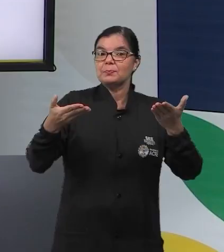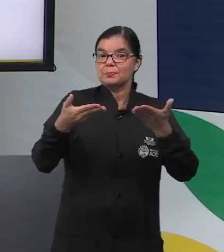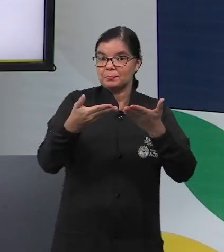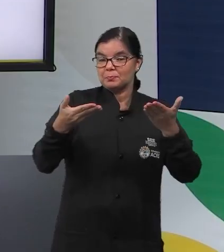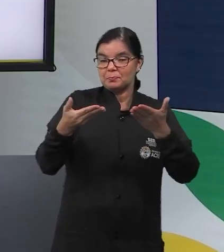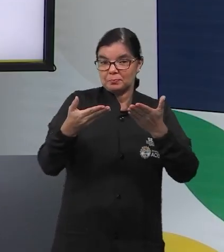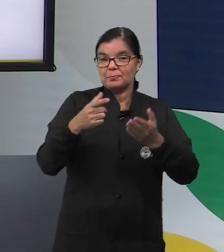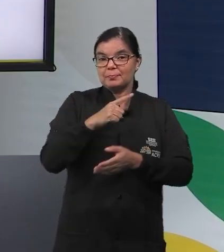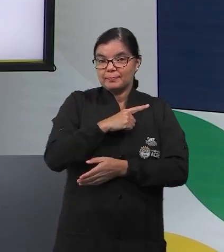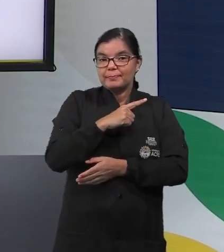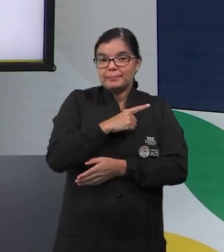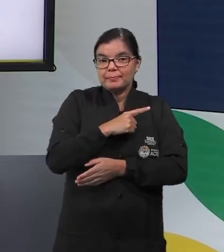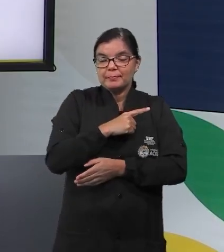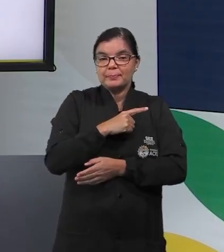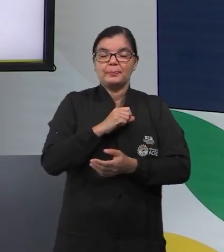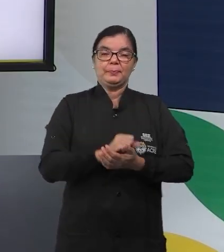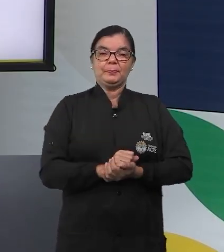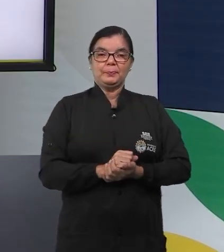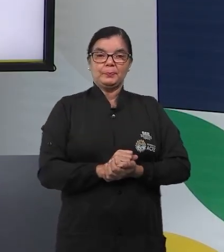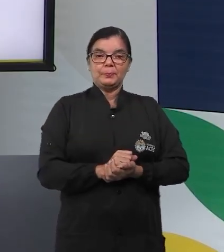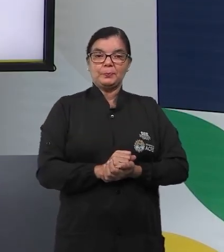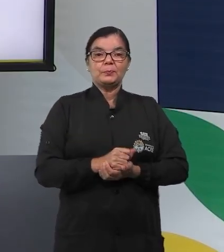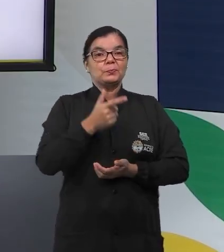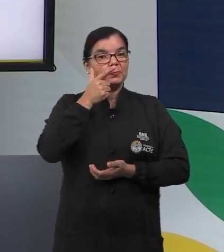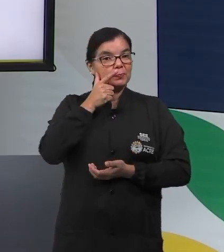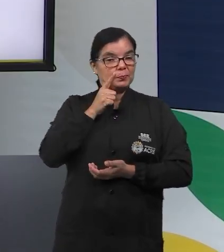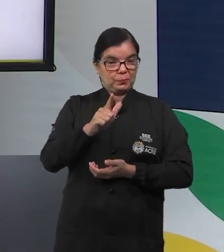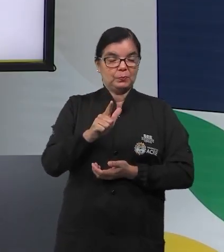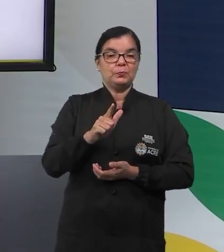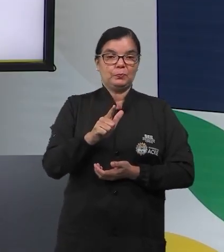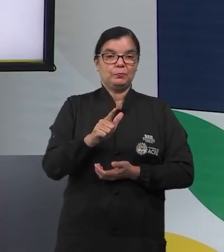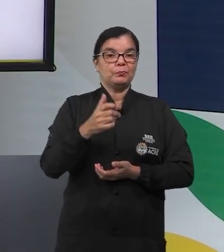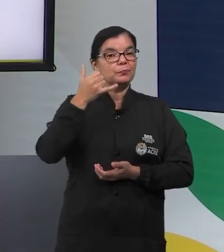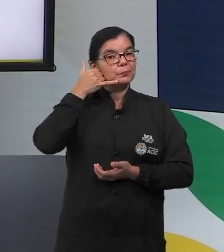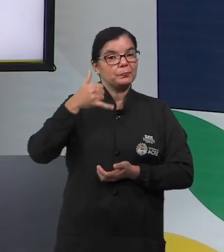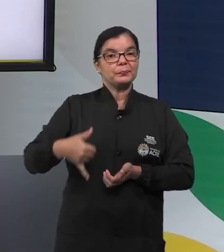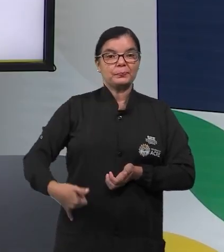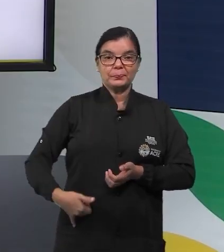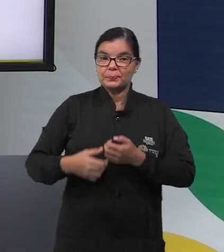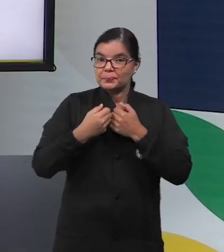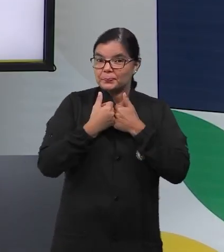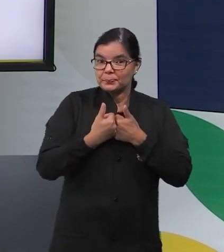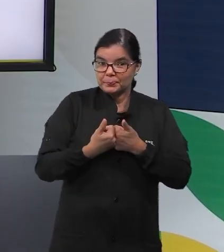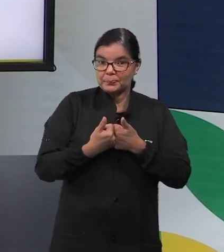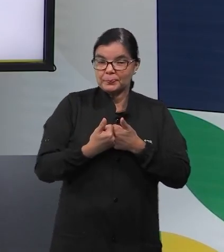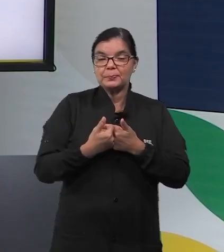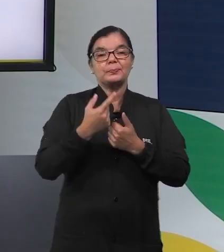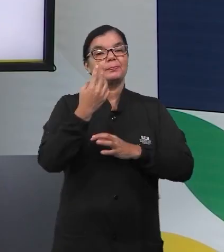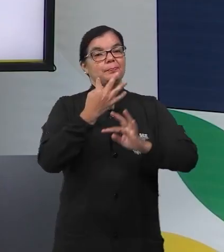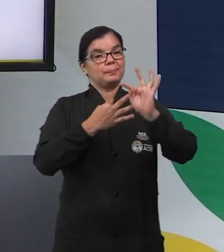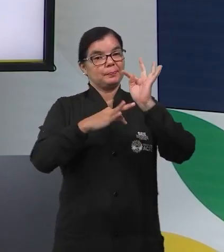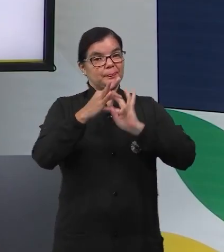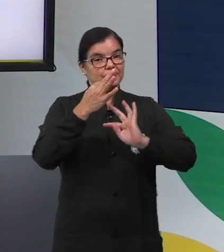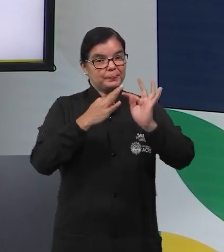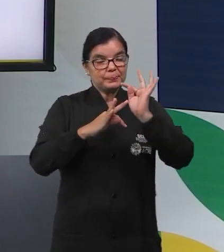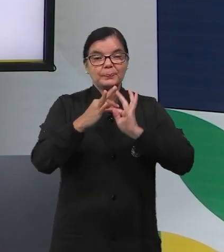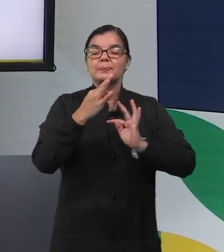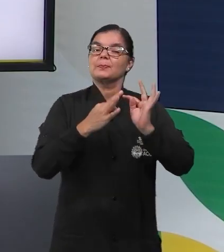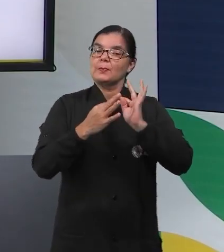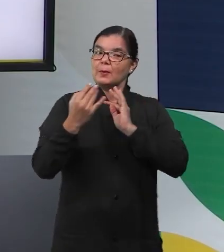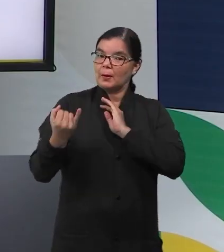tão comum, que está no alcance de um smartphone. Tudo bem? Então essas tecnologias aqui para a época